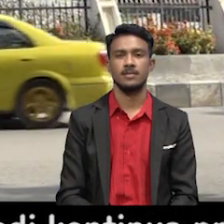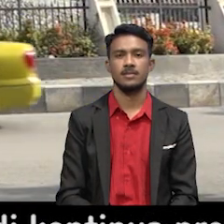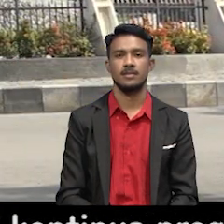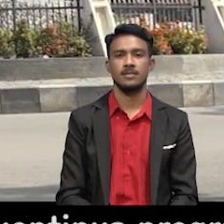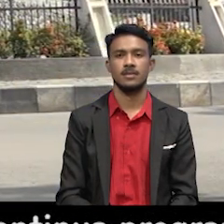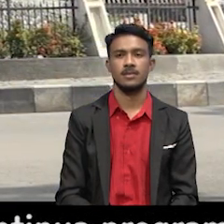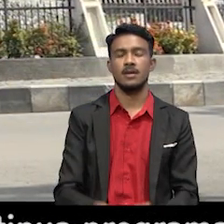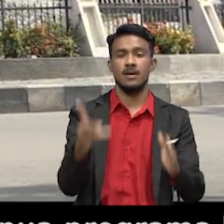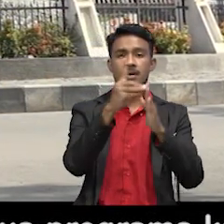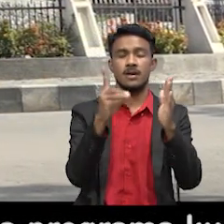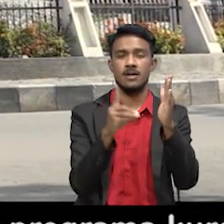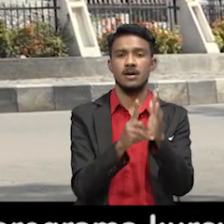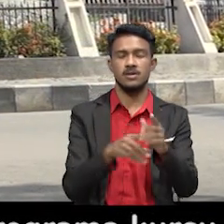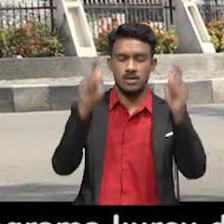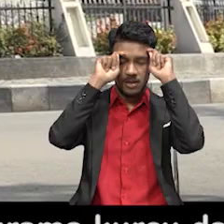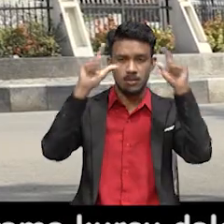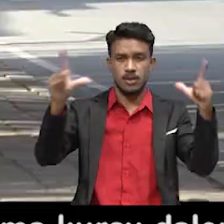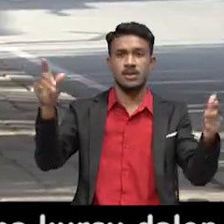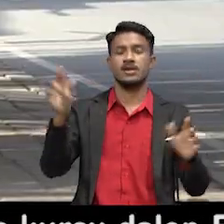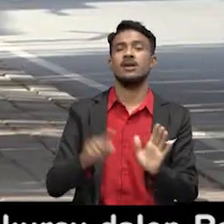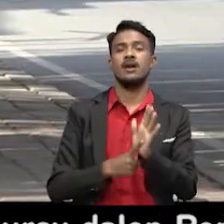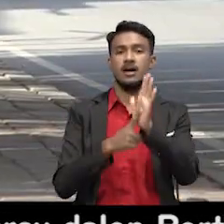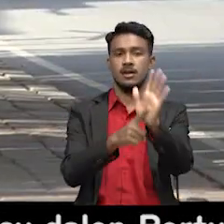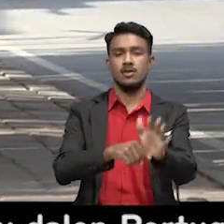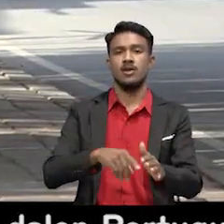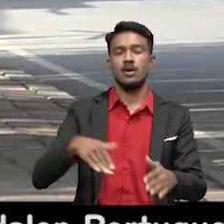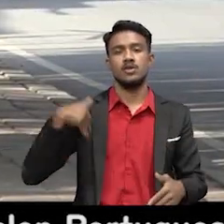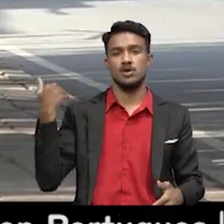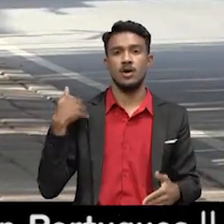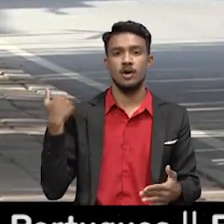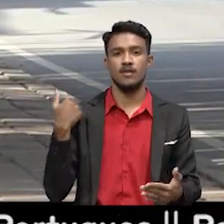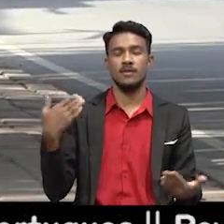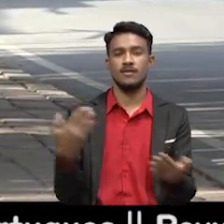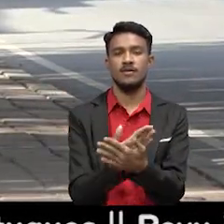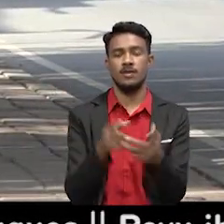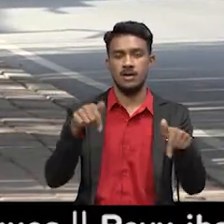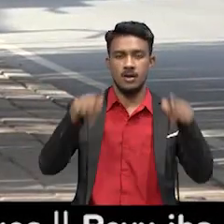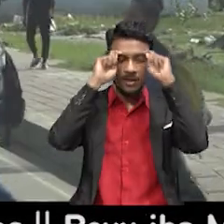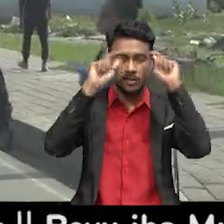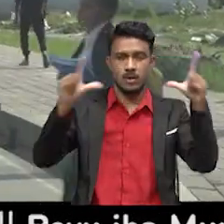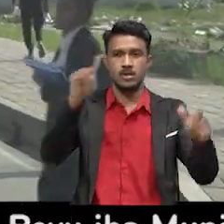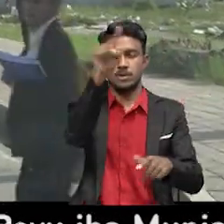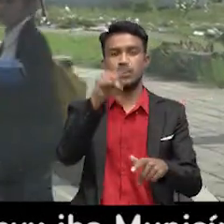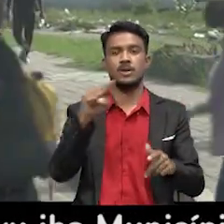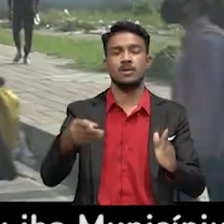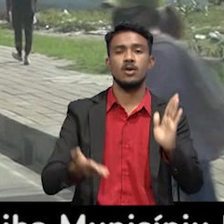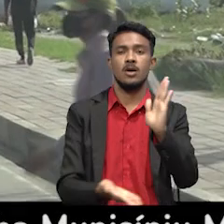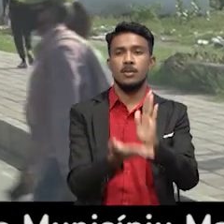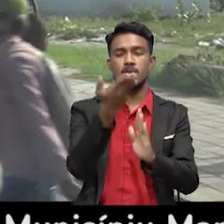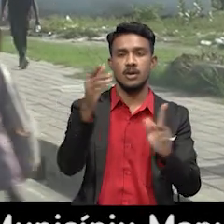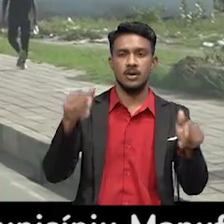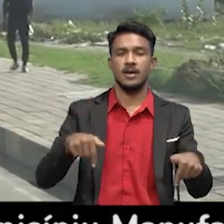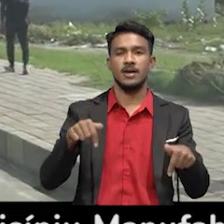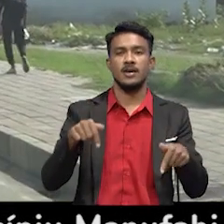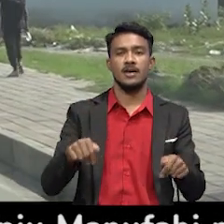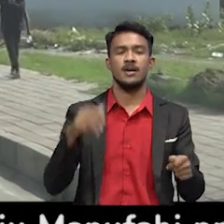Dados demografi Timor-Leste hatudu, jovem ho idade reproduktivu iha Timor-Leste persentu bot liu iha region Asia Pasifiku